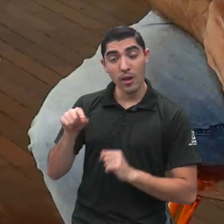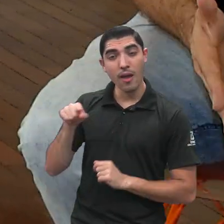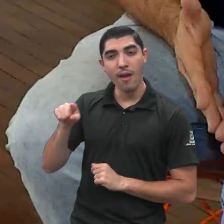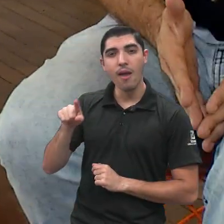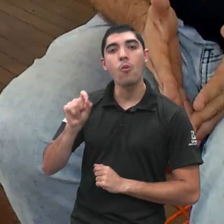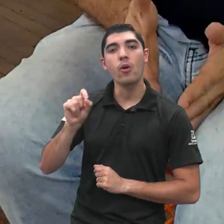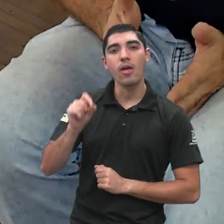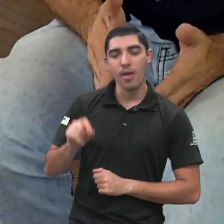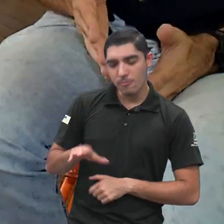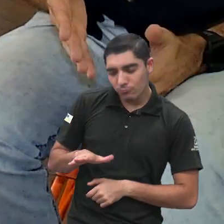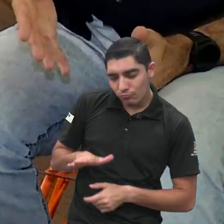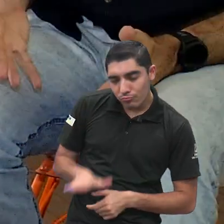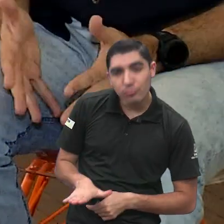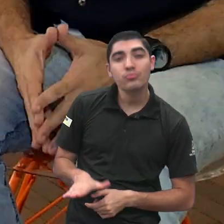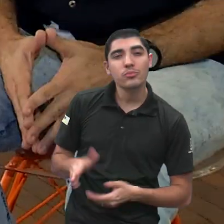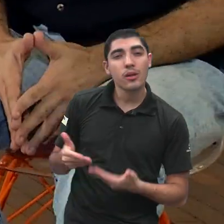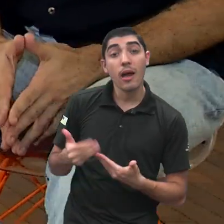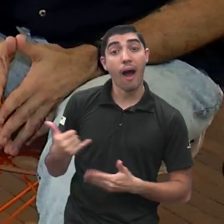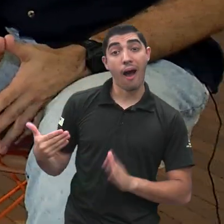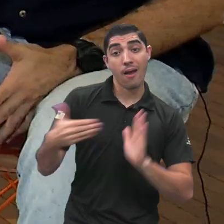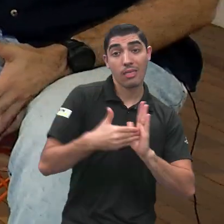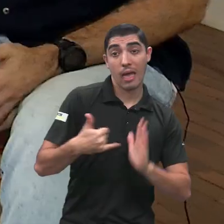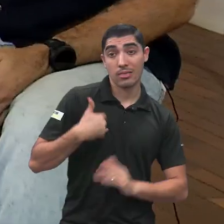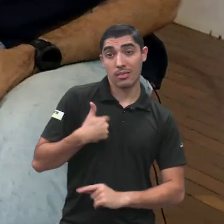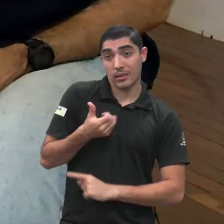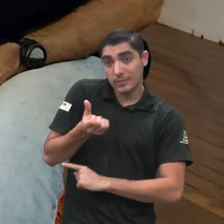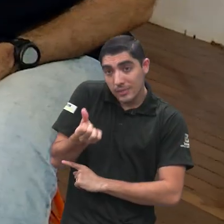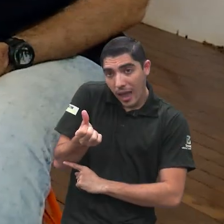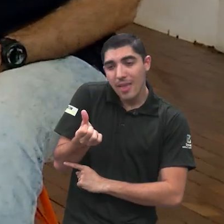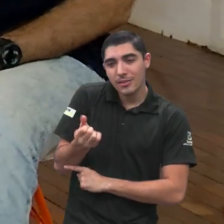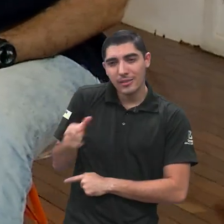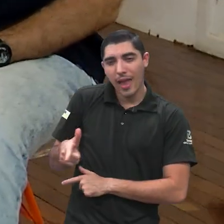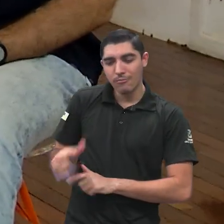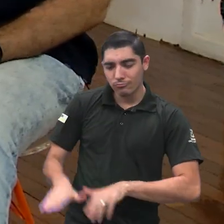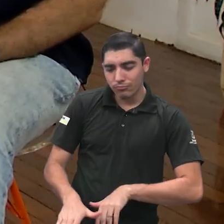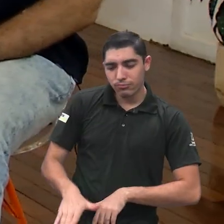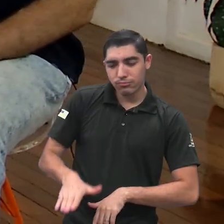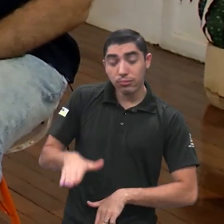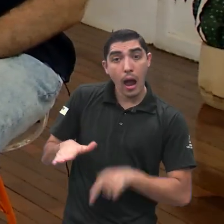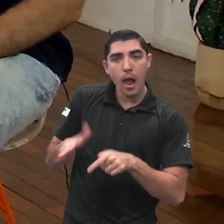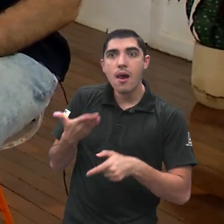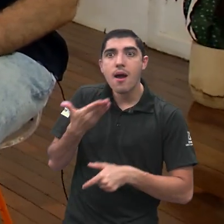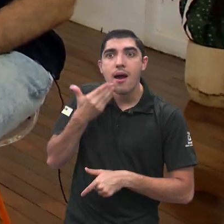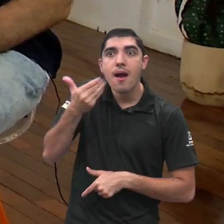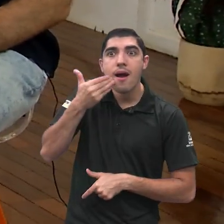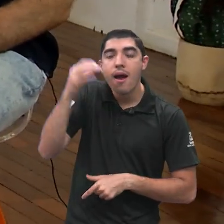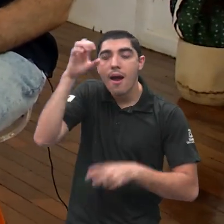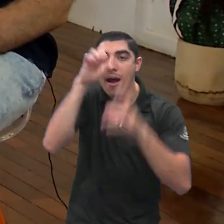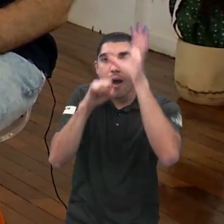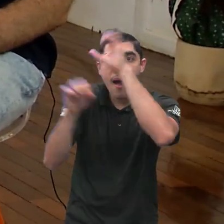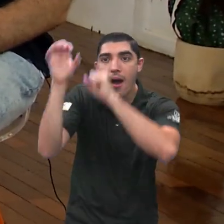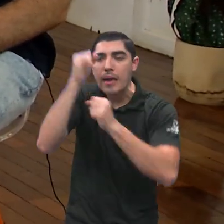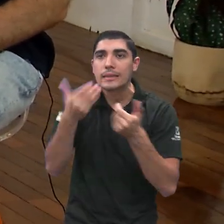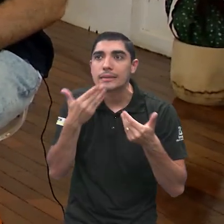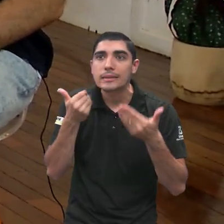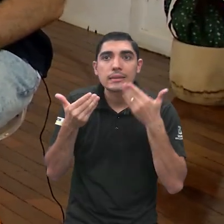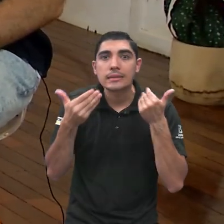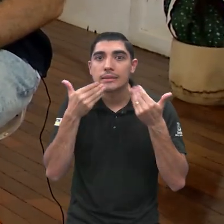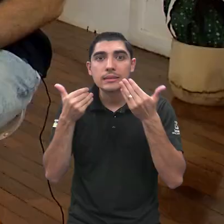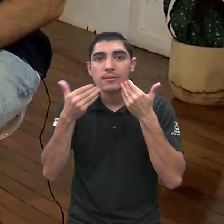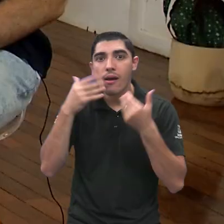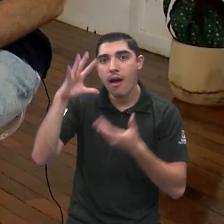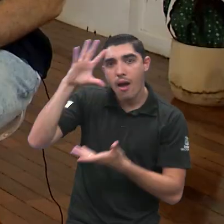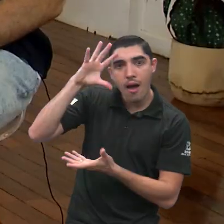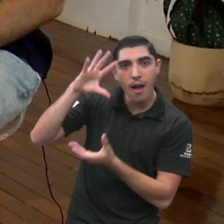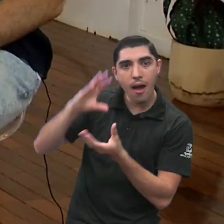primeira infância, que vai até os 6 anos de idade, que as crianças aprendem com mais intensidade a fazer,